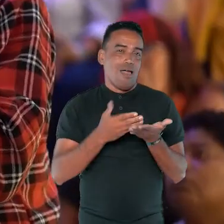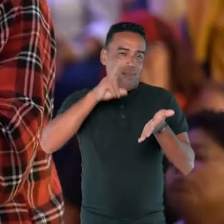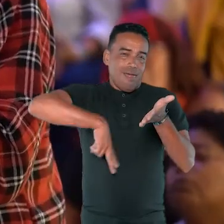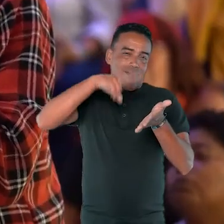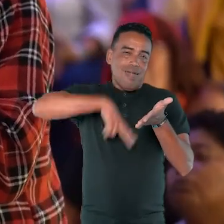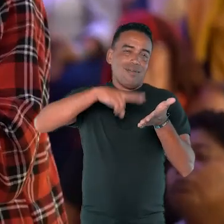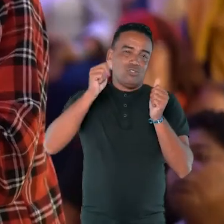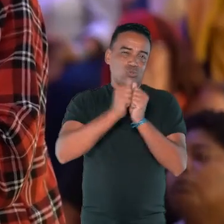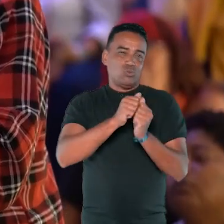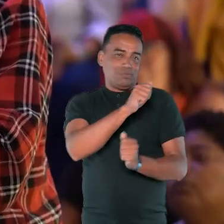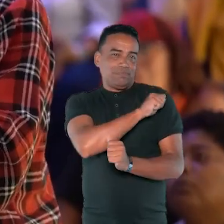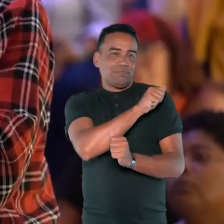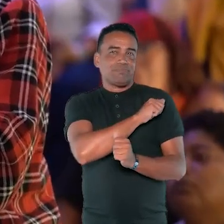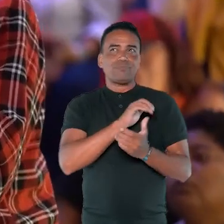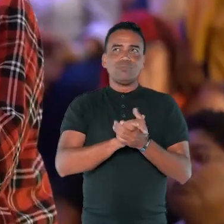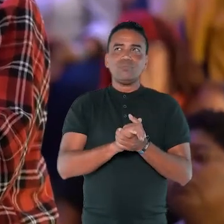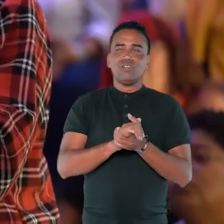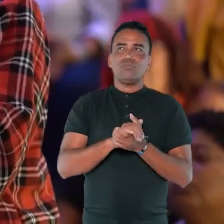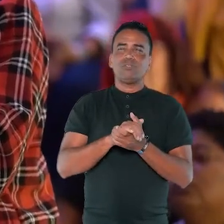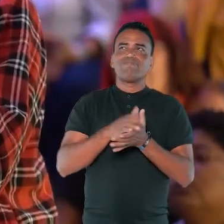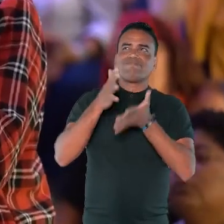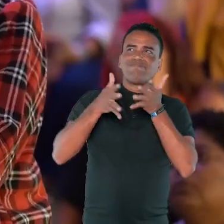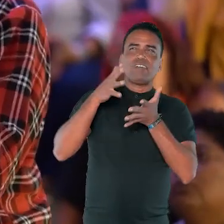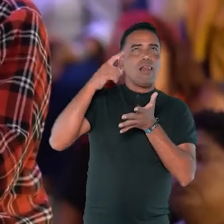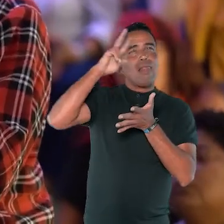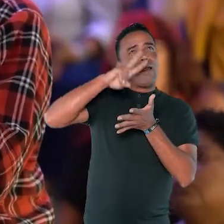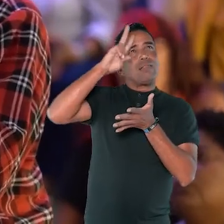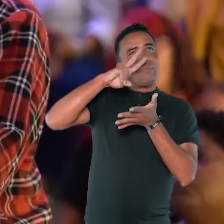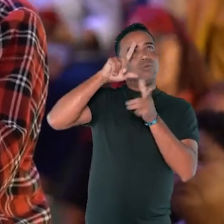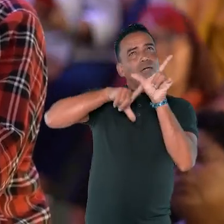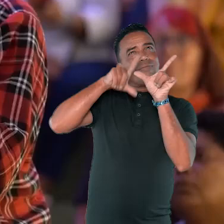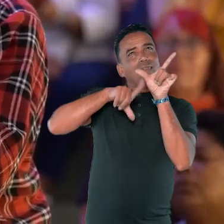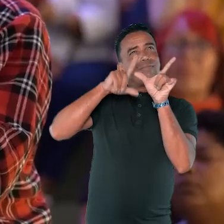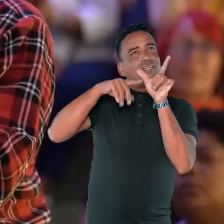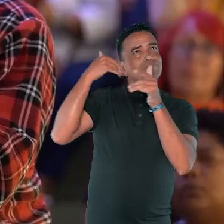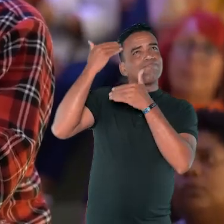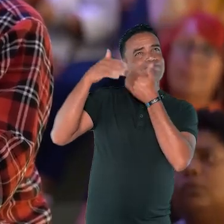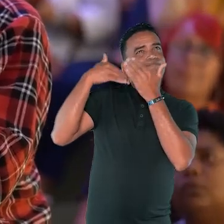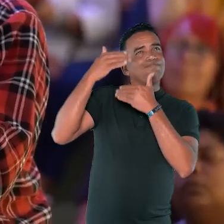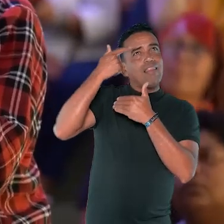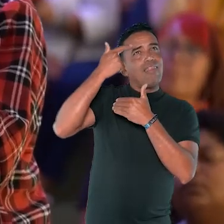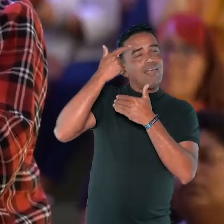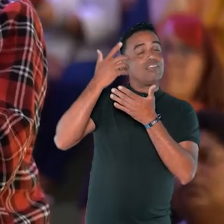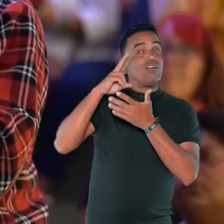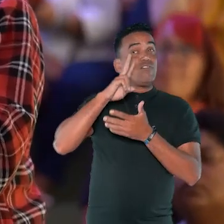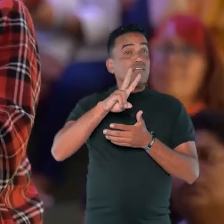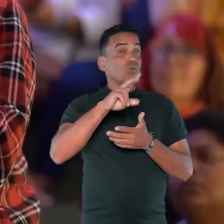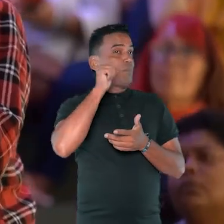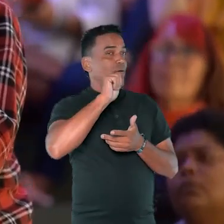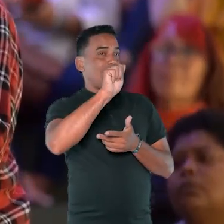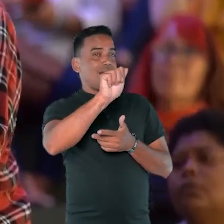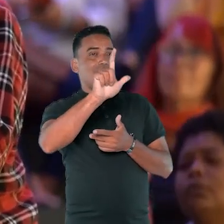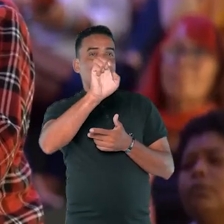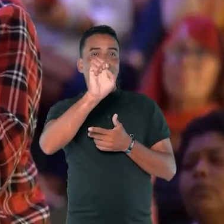Então, eu fui falando o poema baixinho ali, e à medida que eu ia falando, eu ia ouvindo a Alessandra, a minha angústia